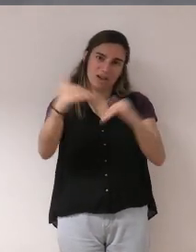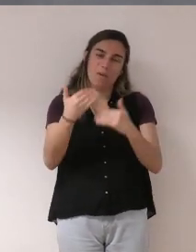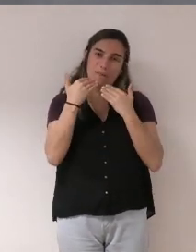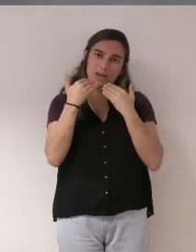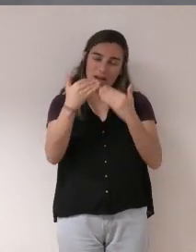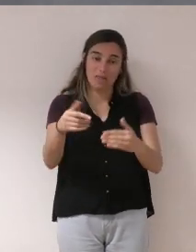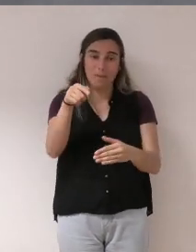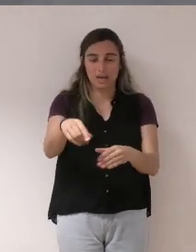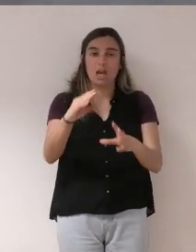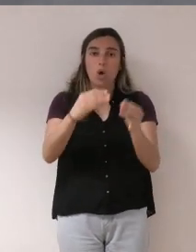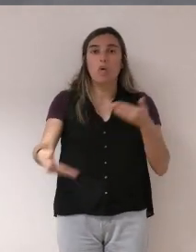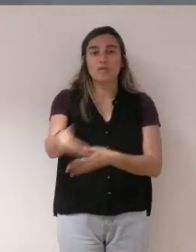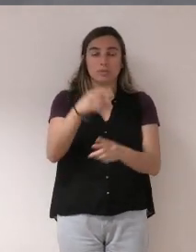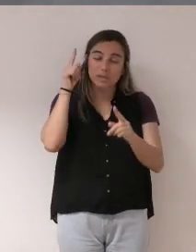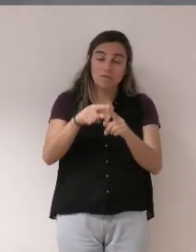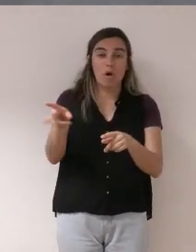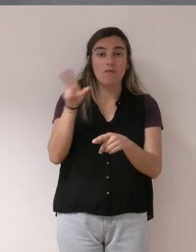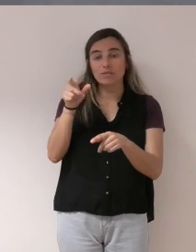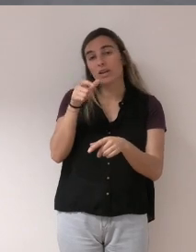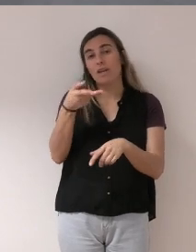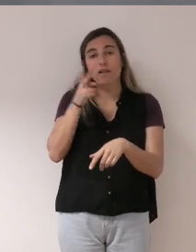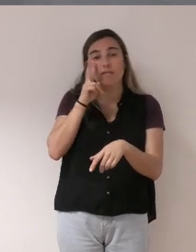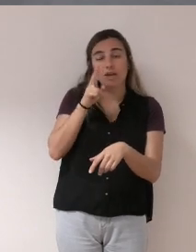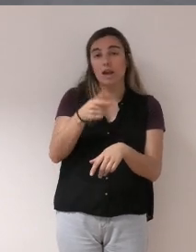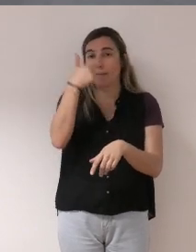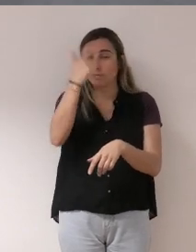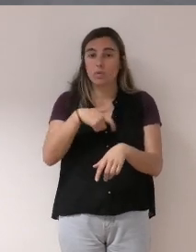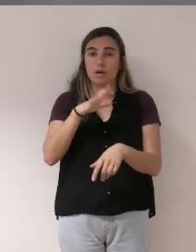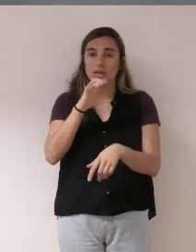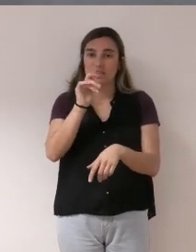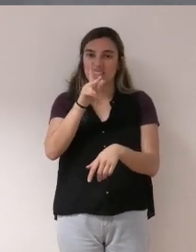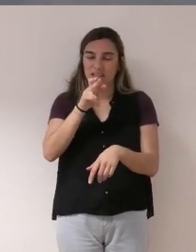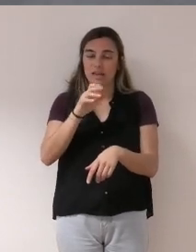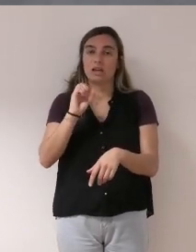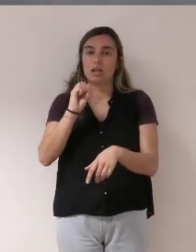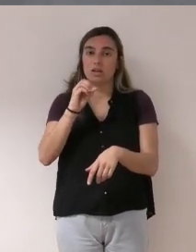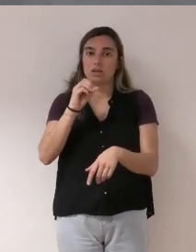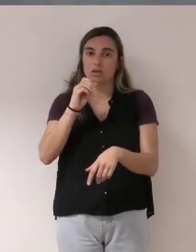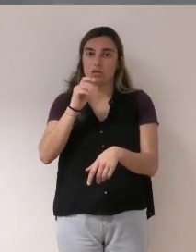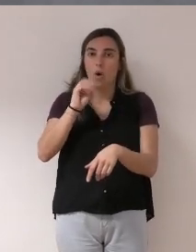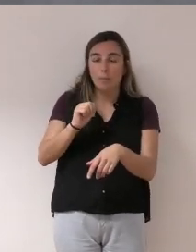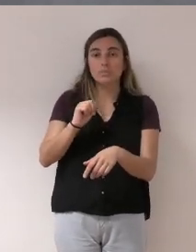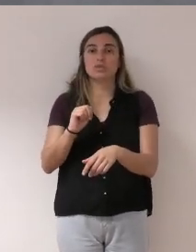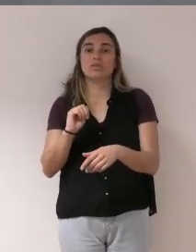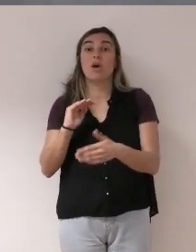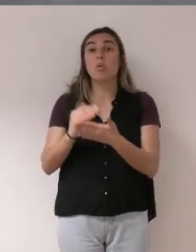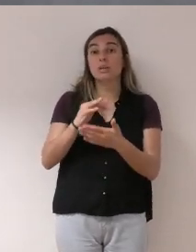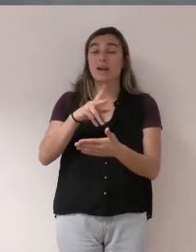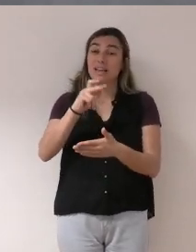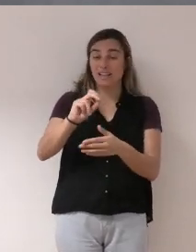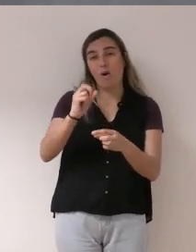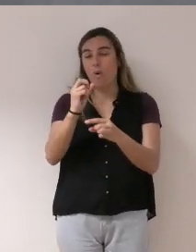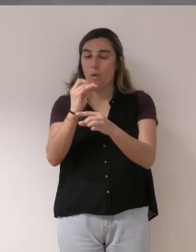para esta conversa, para ouvir o Hélder Gomes, Hélder Gomes Cancela, H.H.